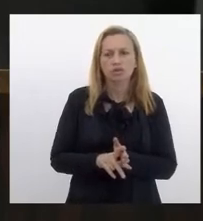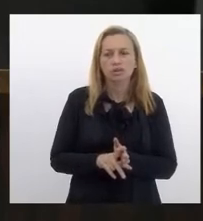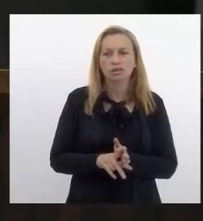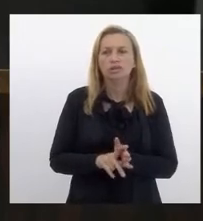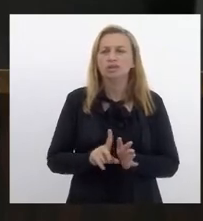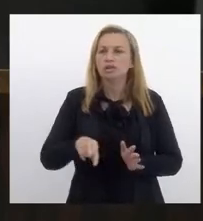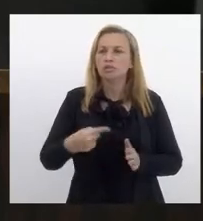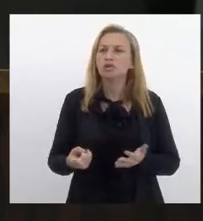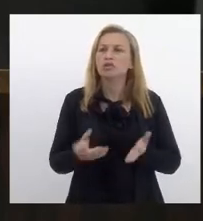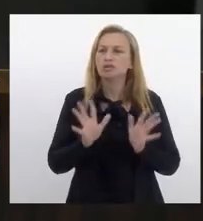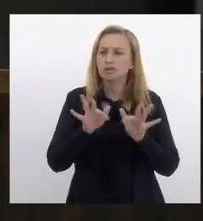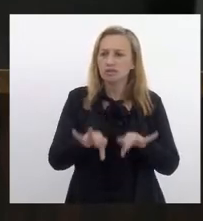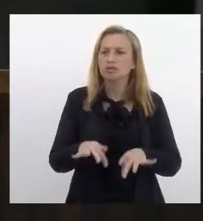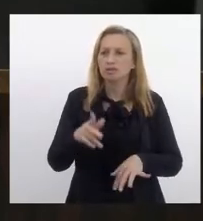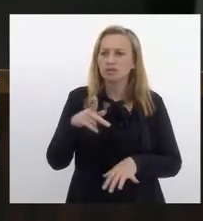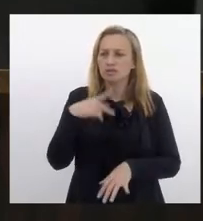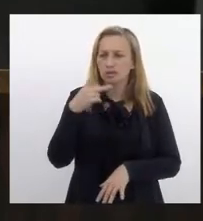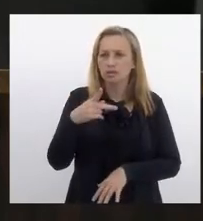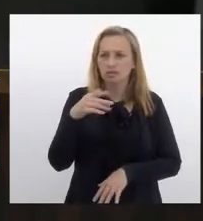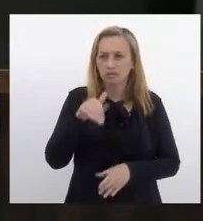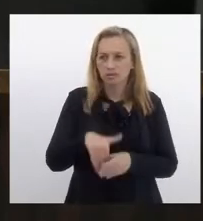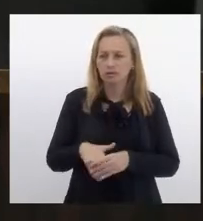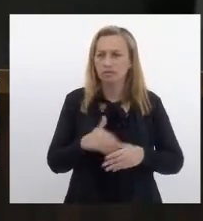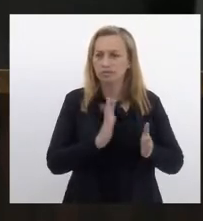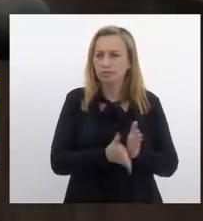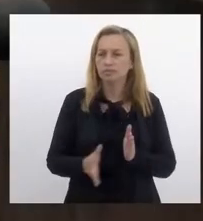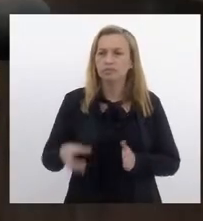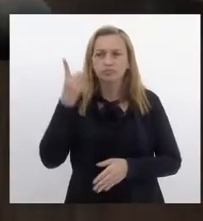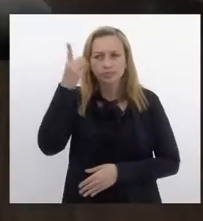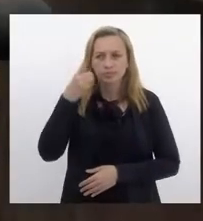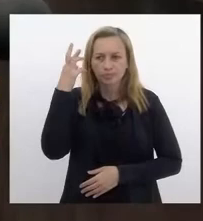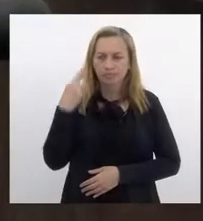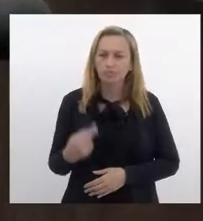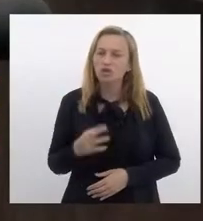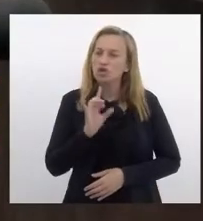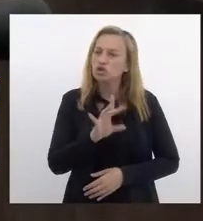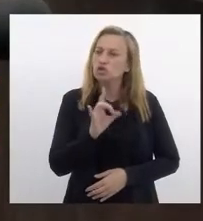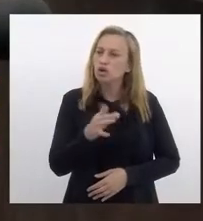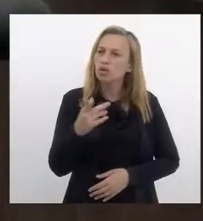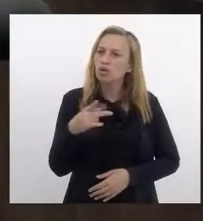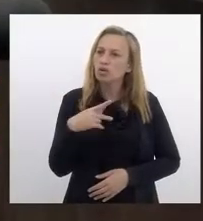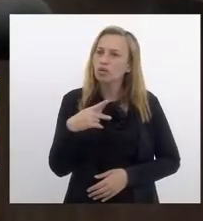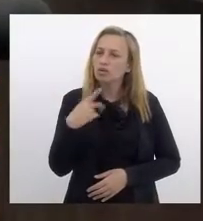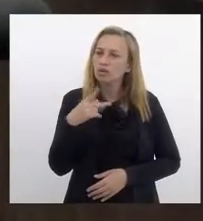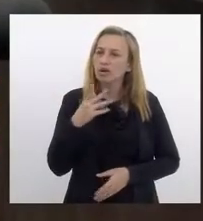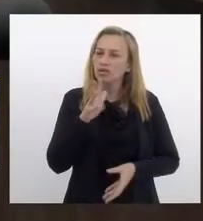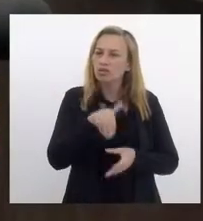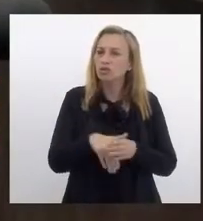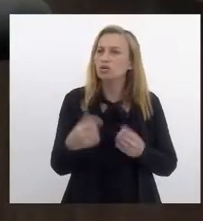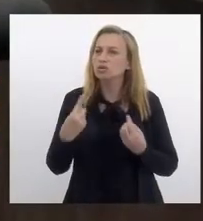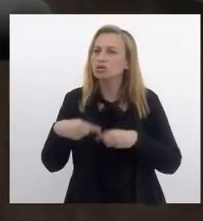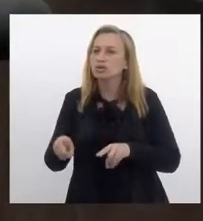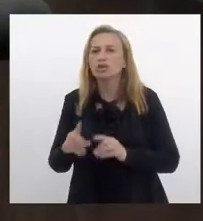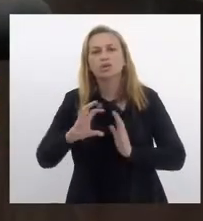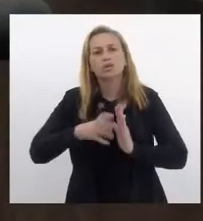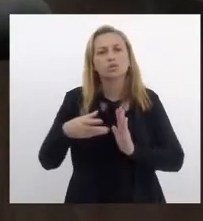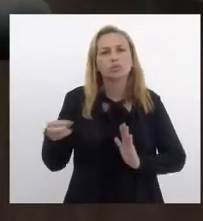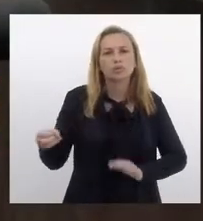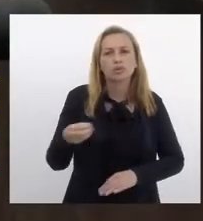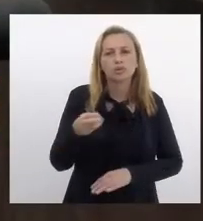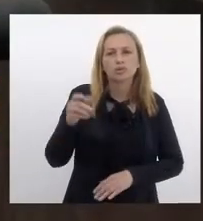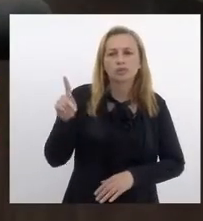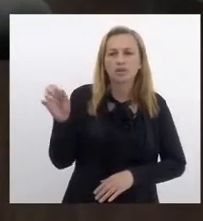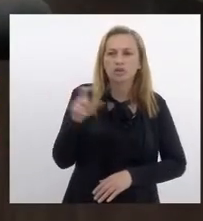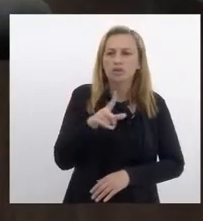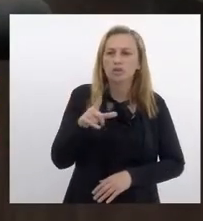eu queria declaração de voto. Então. Questão de ordem, deputado Renato. É só para consignar o voto contrário da bancada do PSOL, projeto